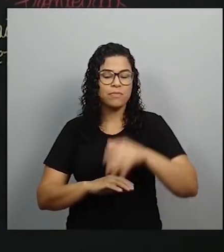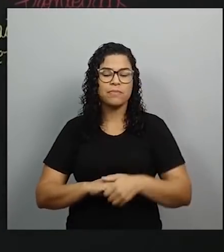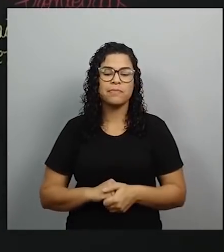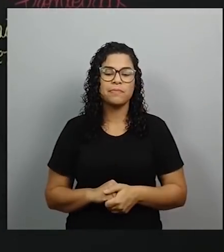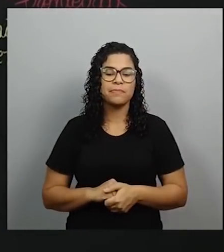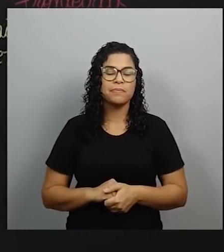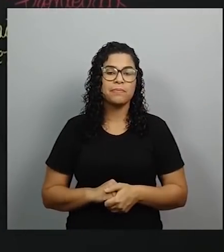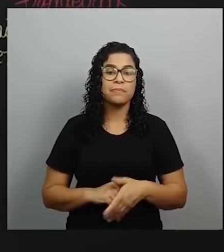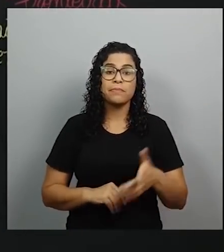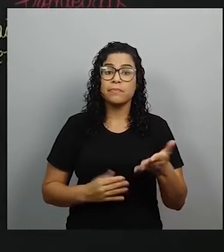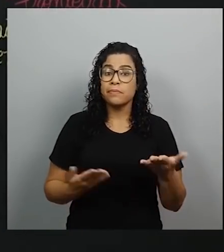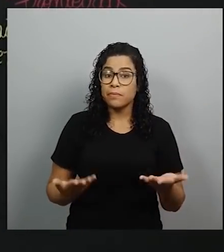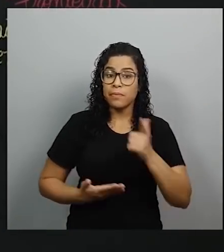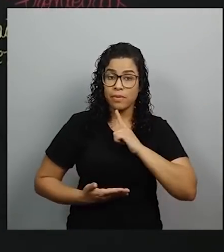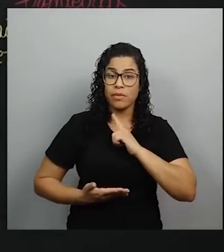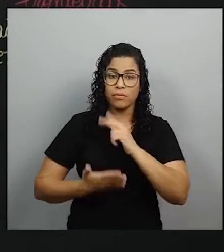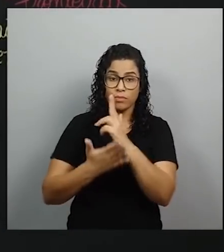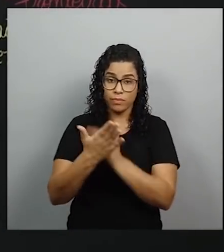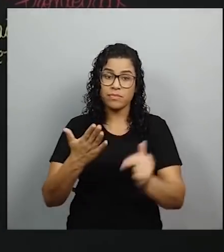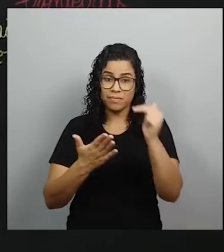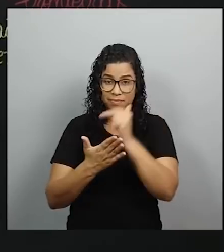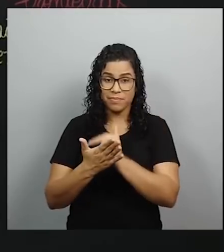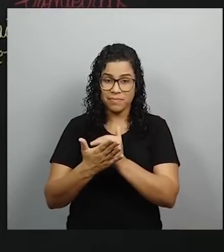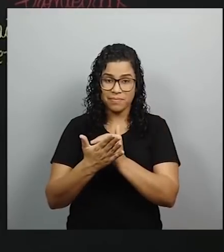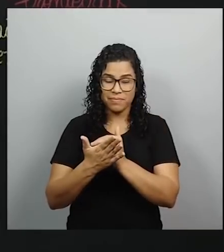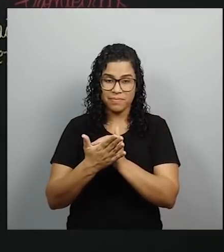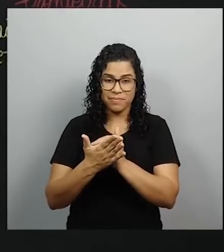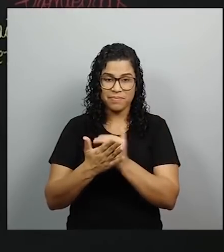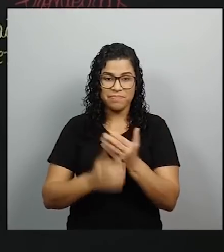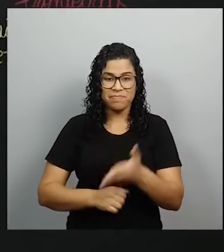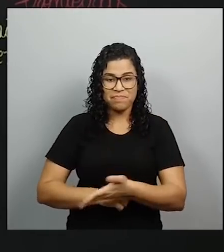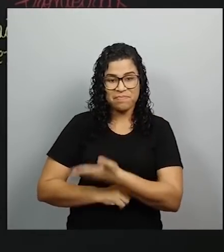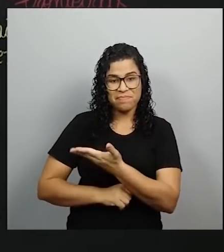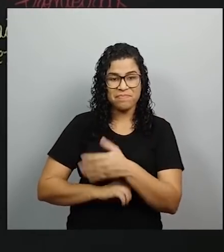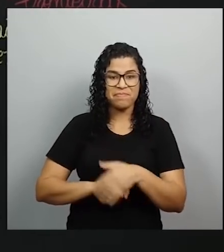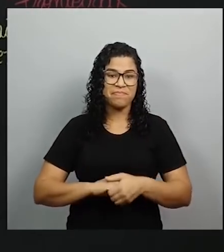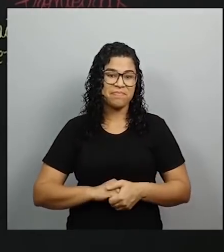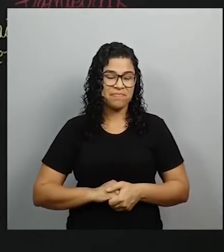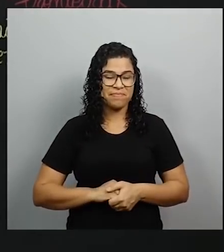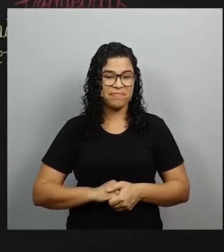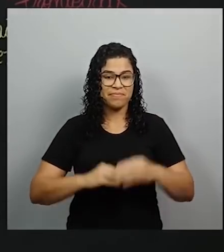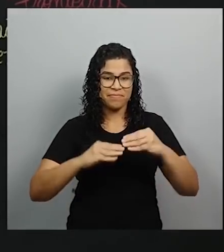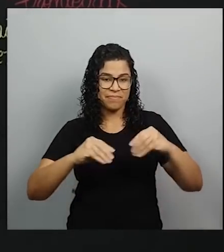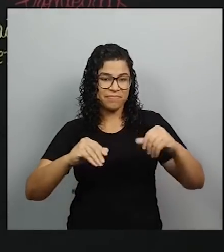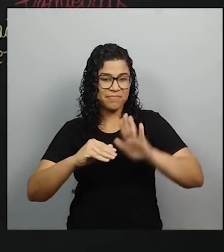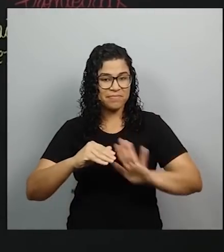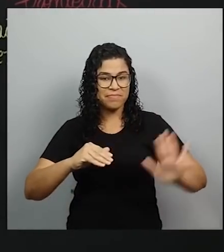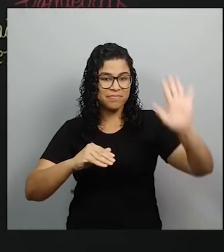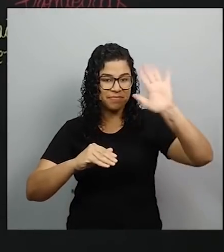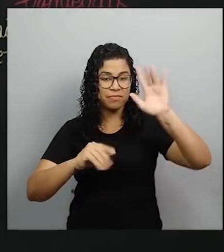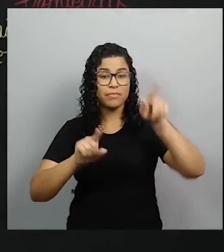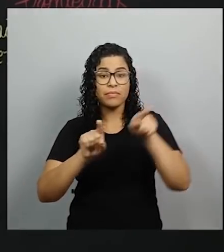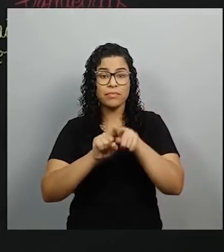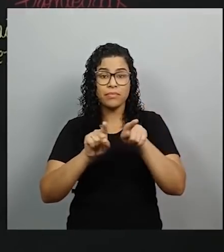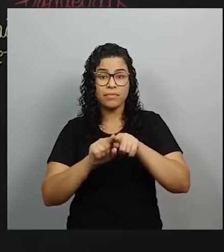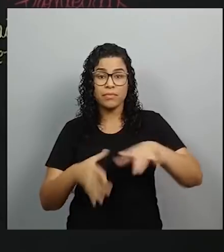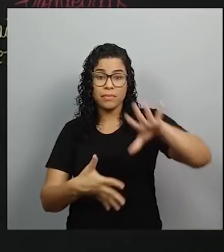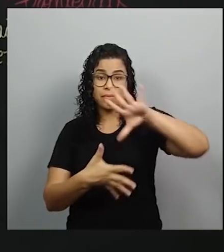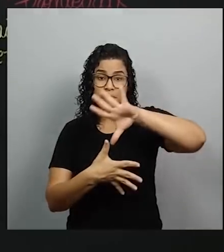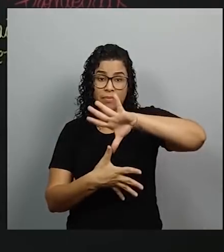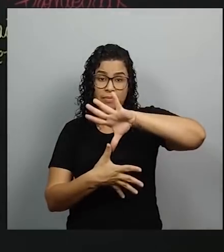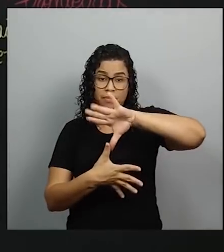uma representação do território brasileiro e a América do Sul aqui com os países vizinhos.